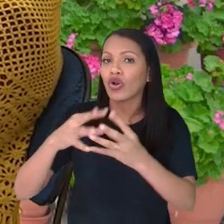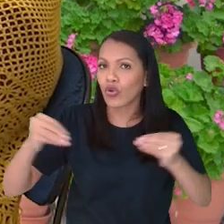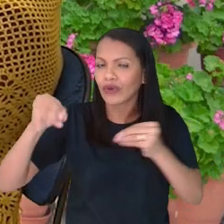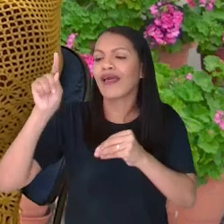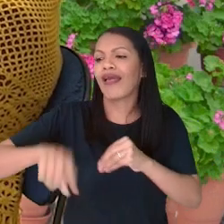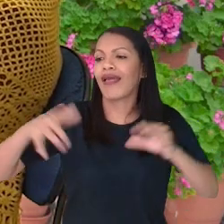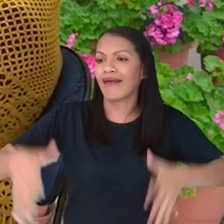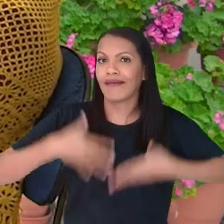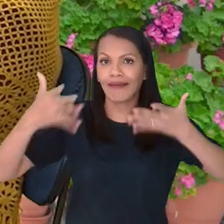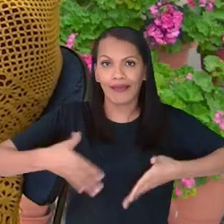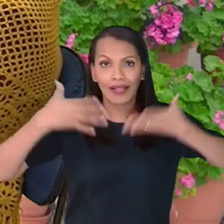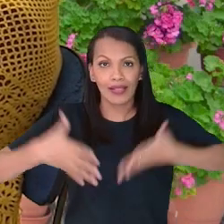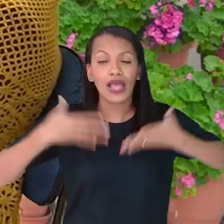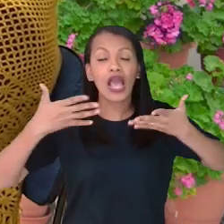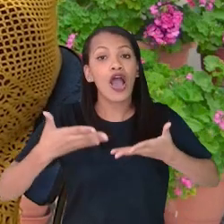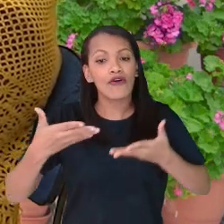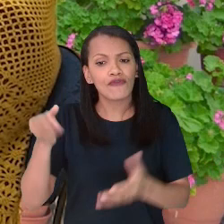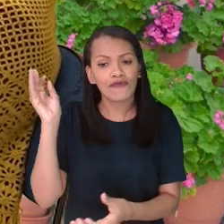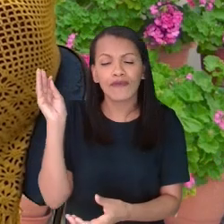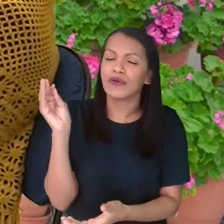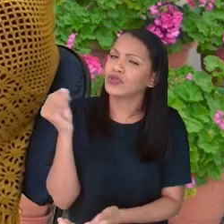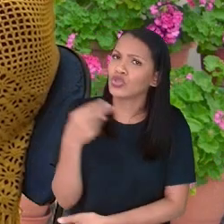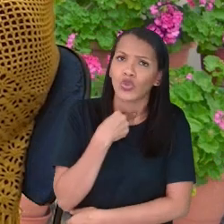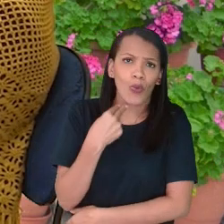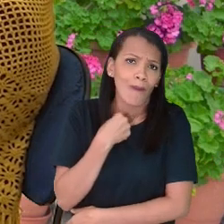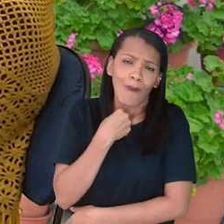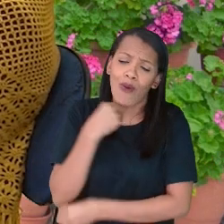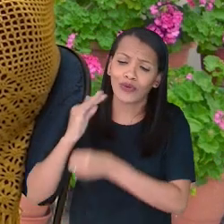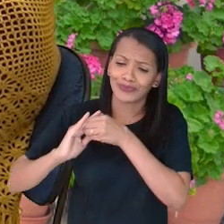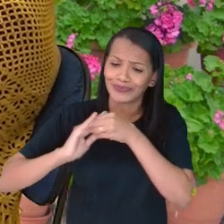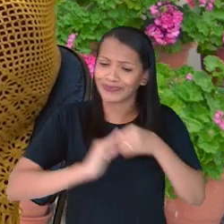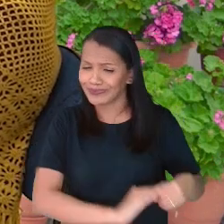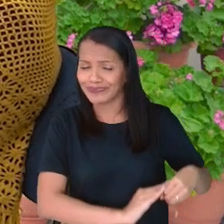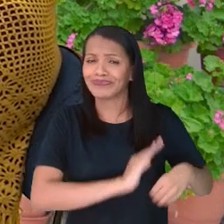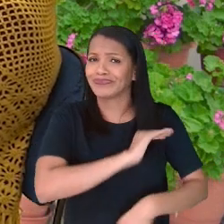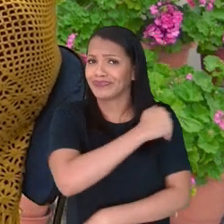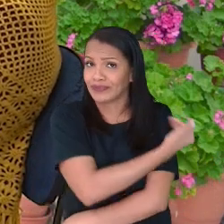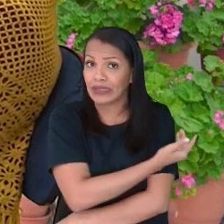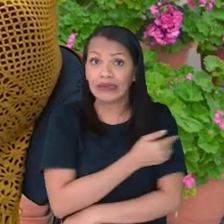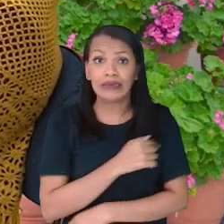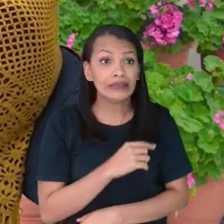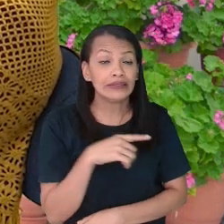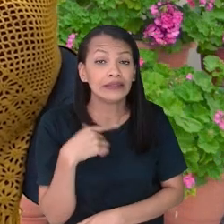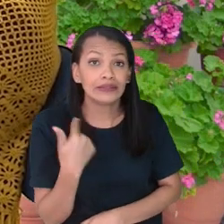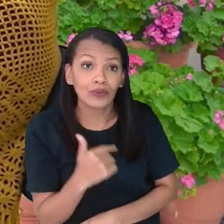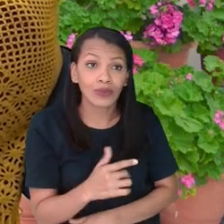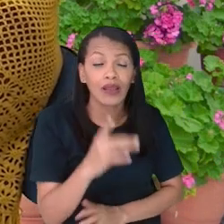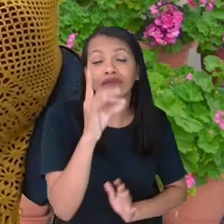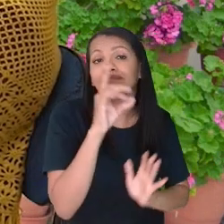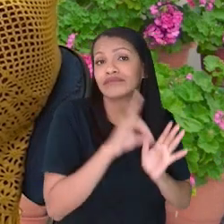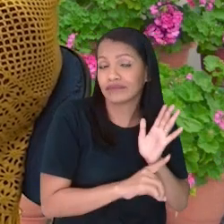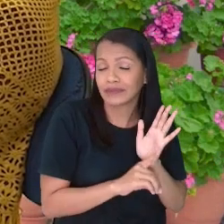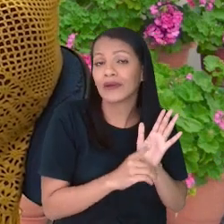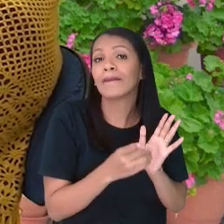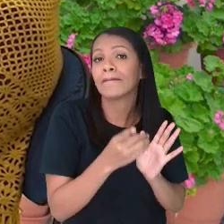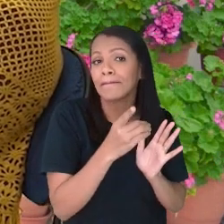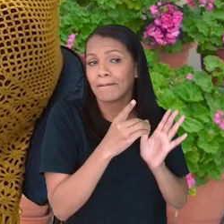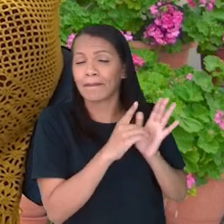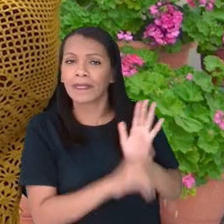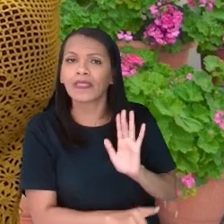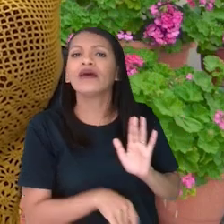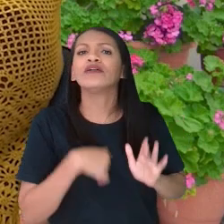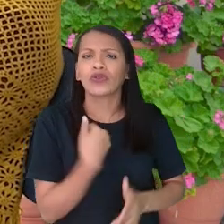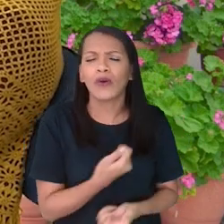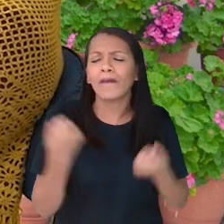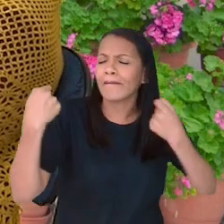cura é falta de preconceitos. Sim à dignidade, não ao eletrochoque. Isso, temos que questionar